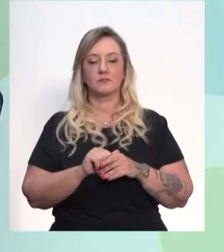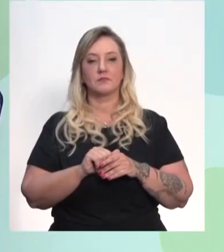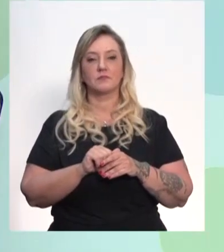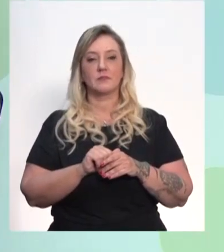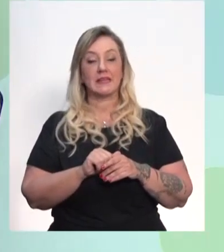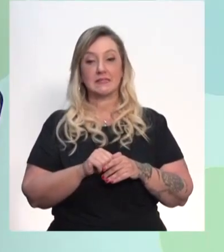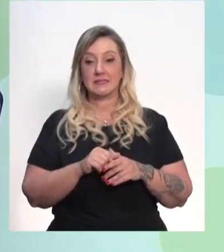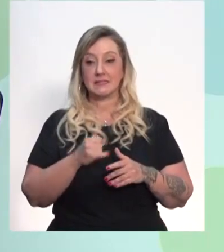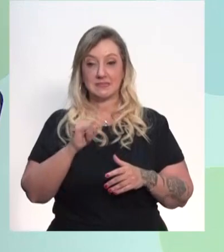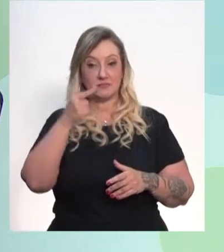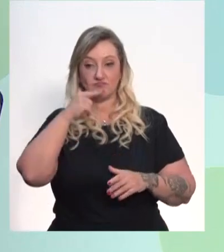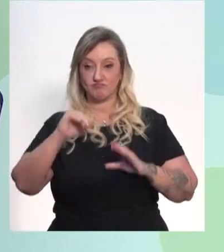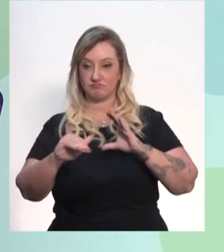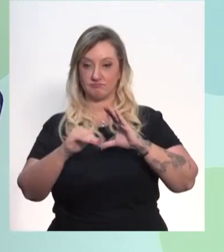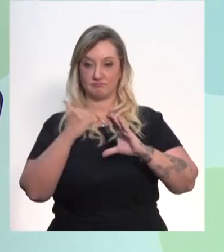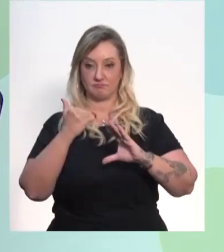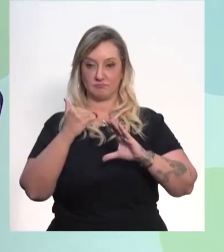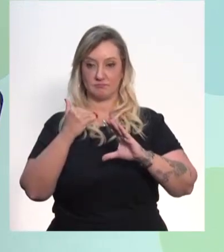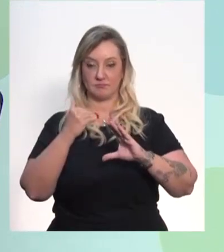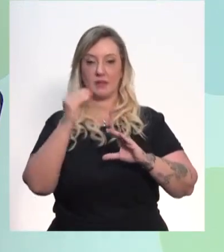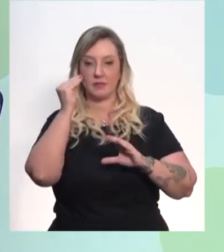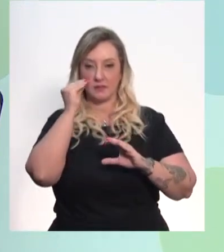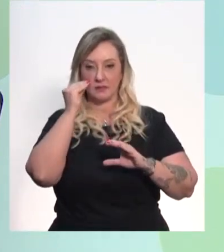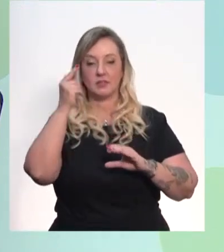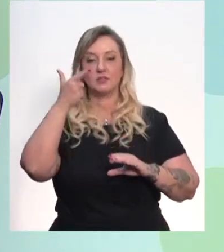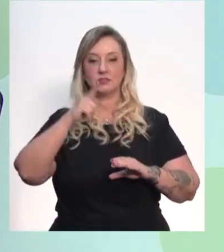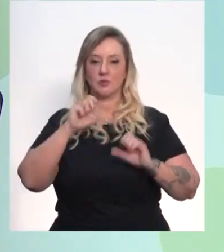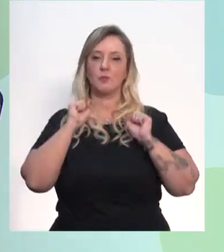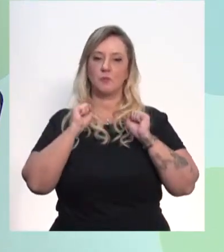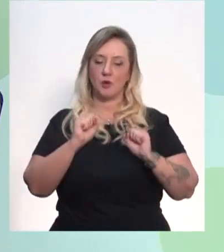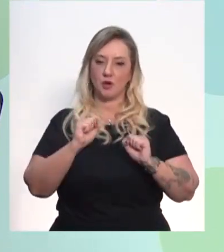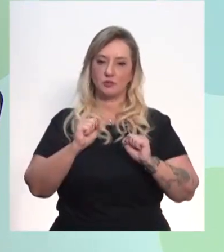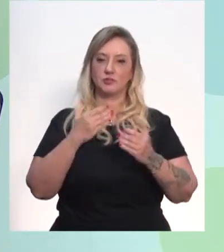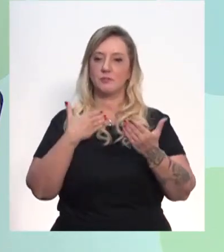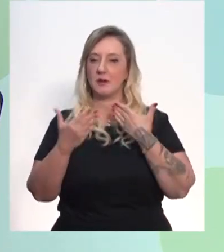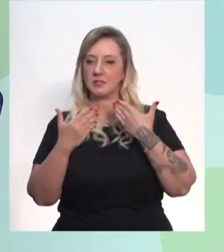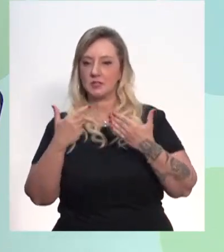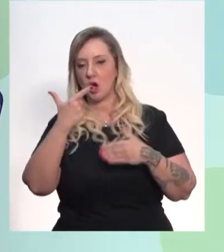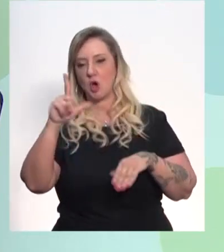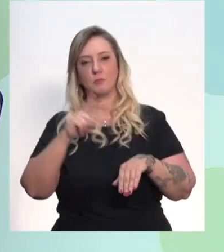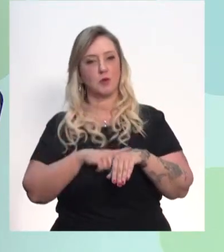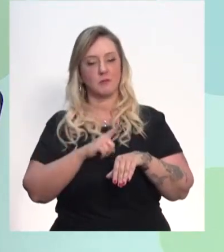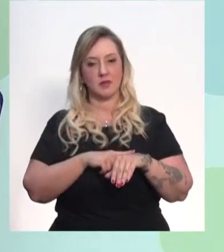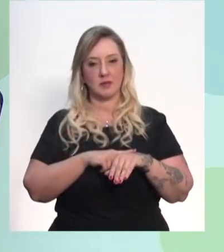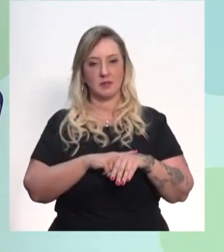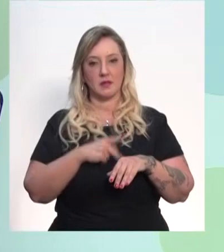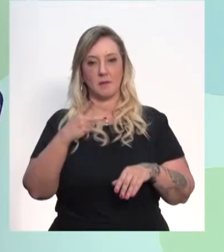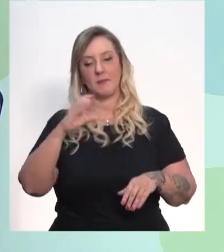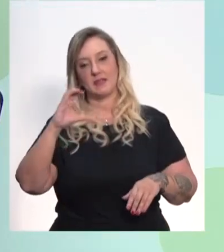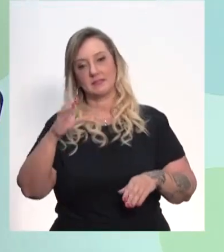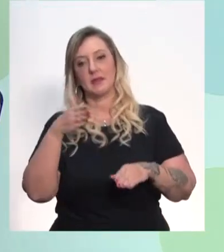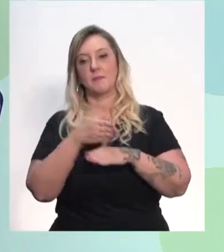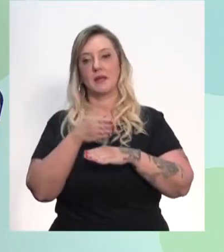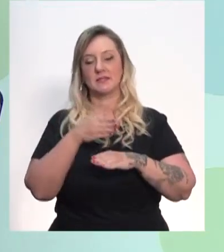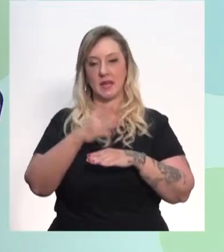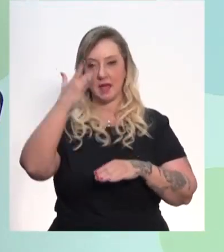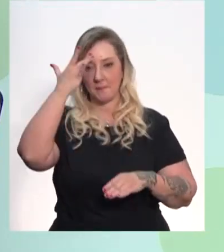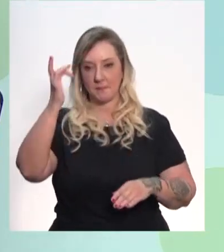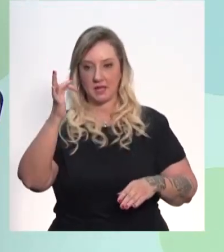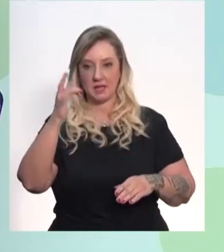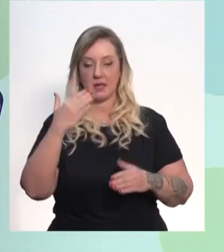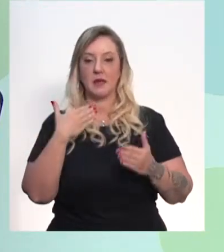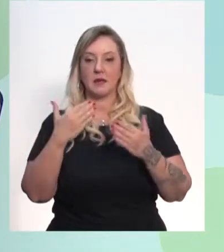a importância desse trabalho e a gente está solicitando que vocês tenham aí um momento nas ATPCs para